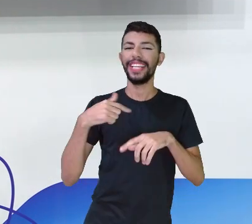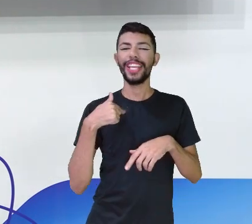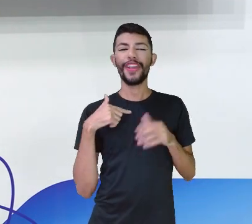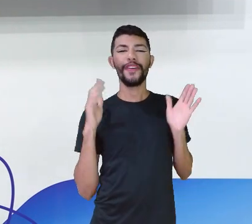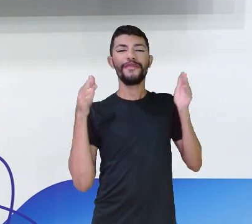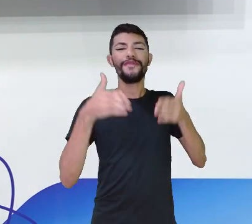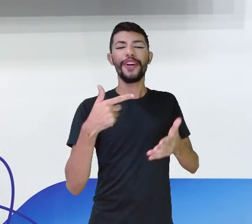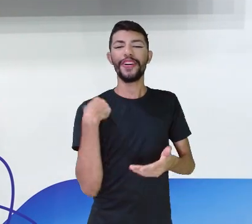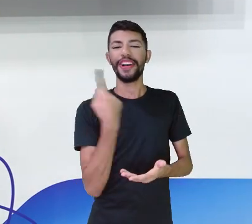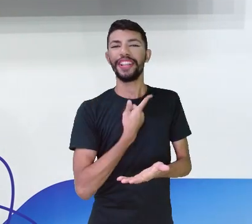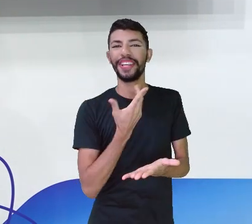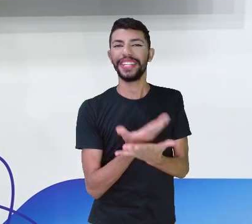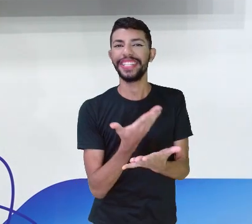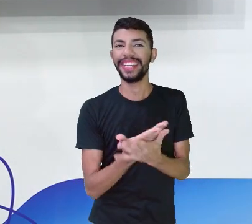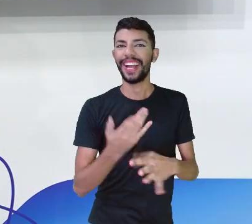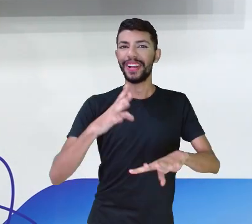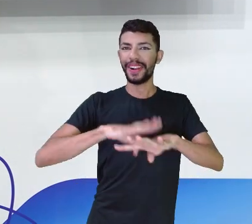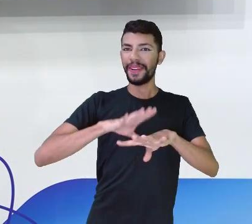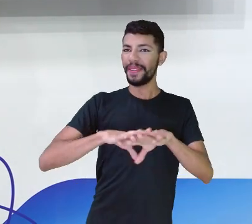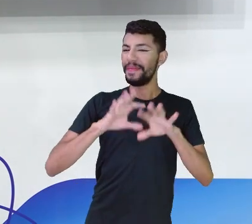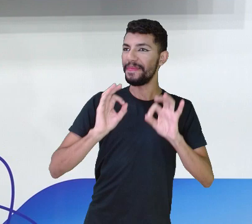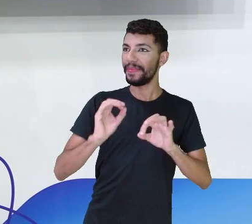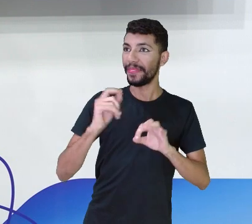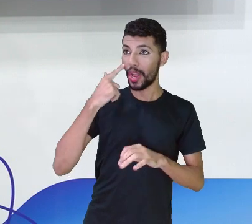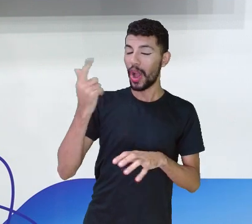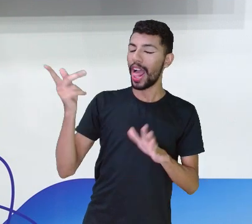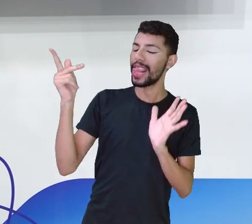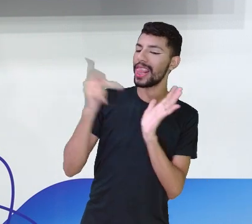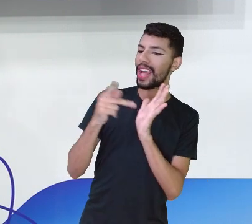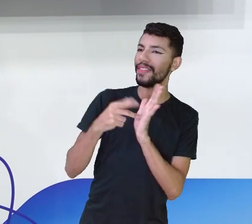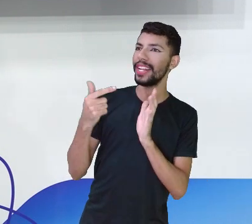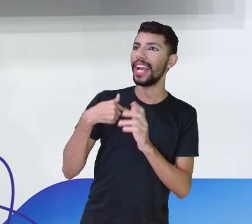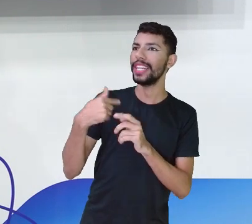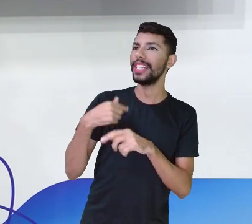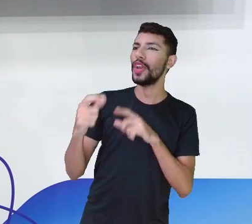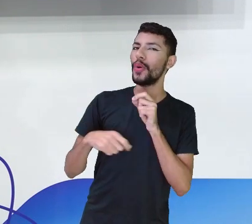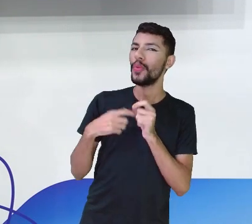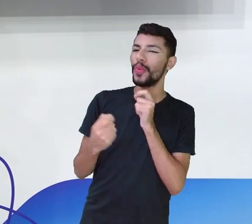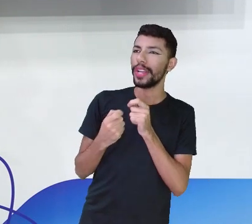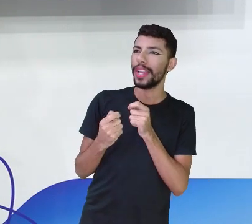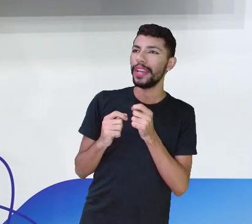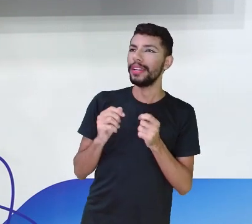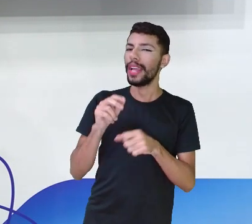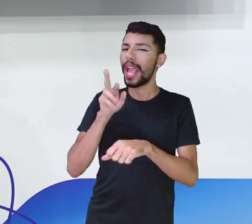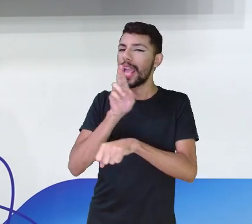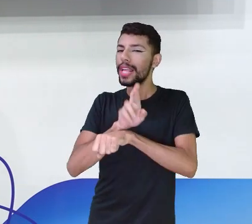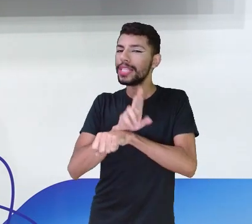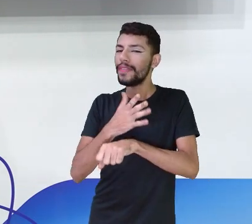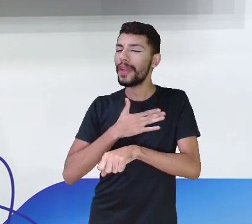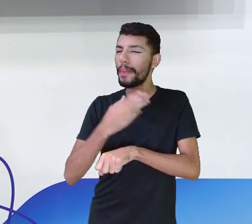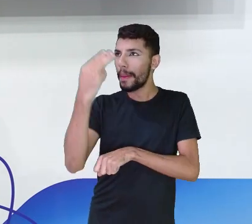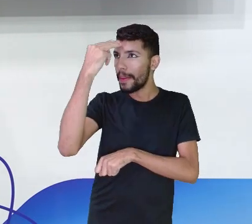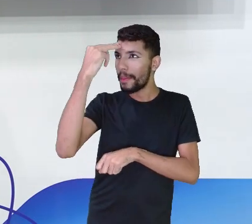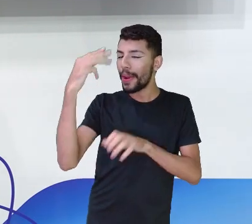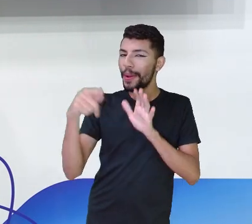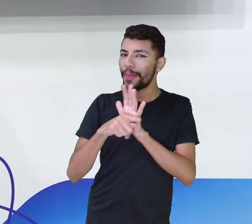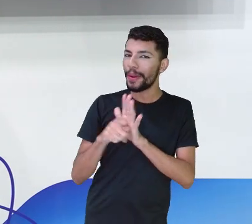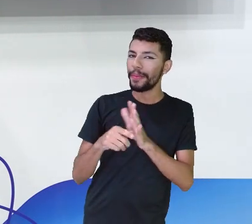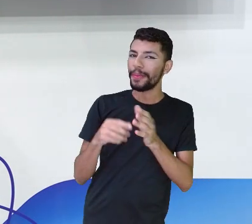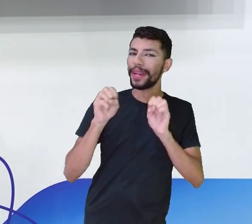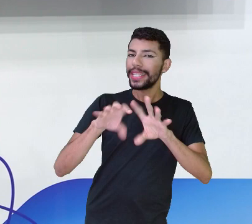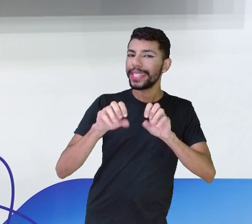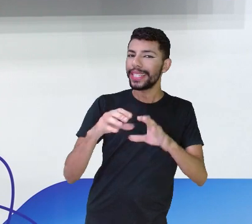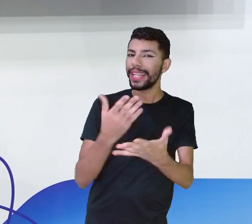na nossa aula de matemática. Na verdade, eu guardei a minha memória para dar essa aula de matemática para vocês, certo?